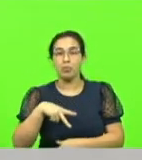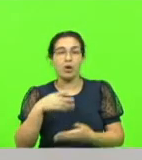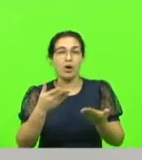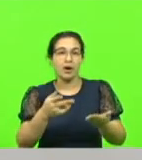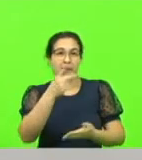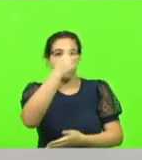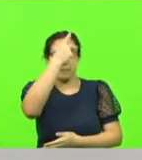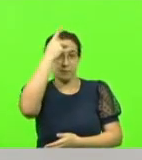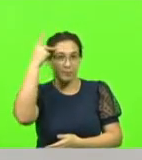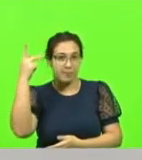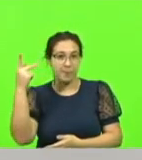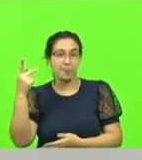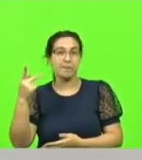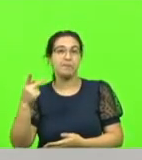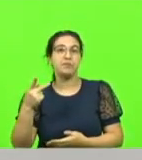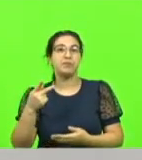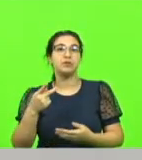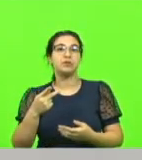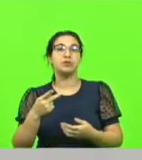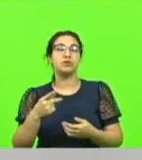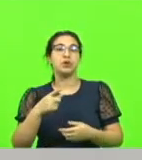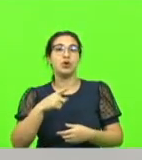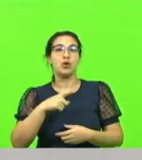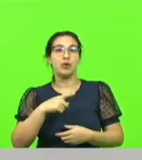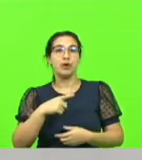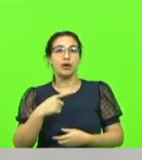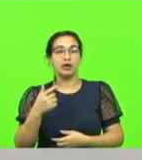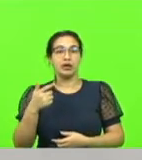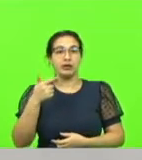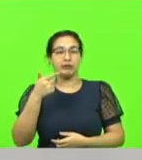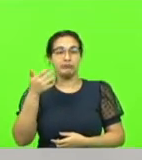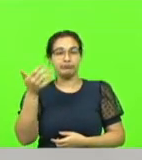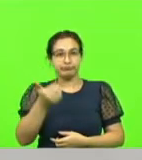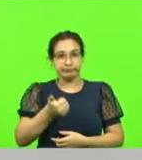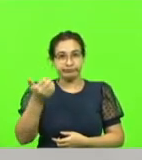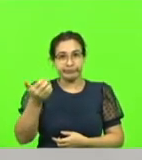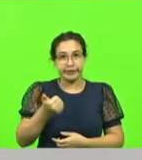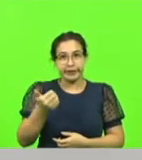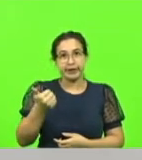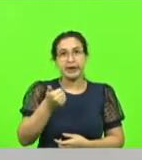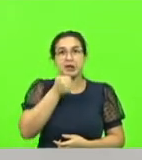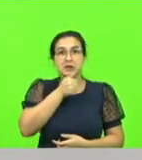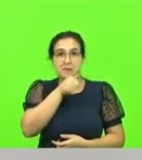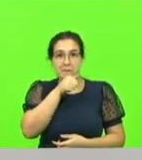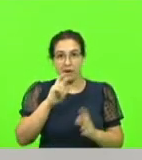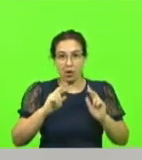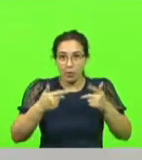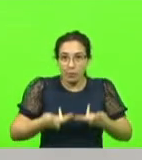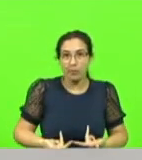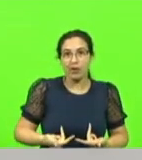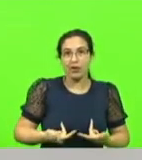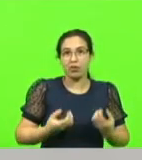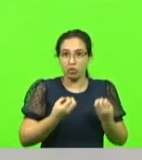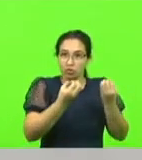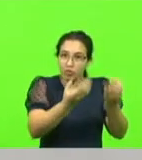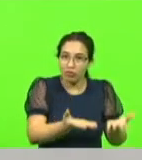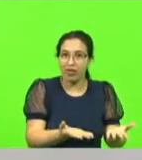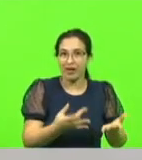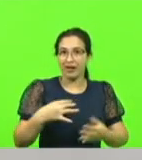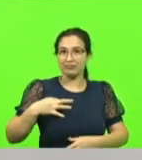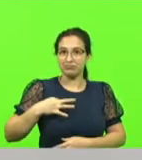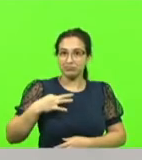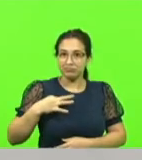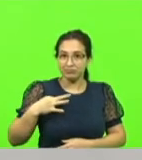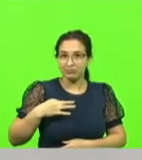que são doadoras de leite materno, as mulheres que doam leite materno. Benefício este que já existe para os doadores de sangue e